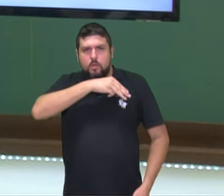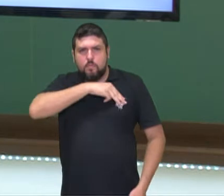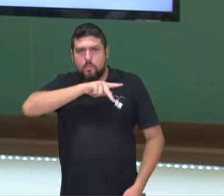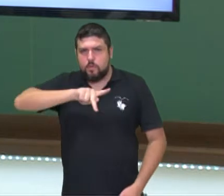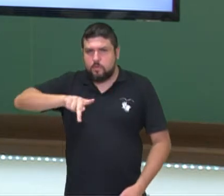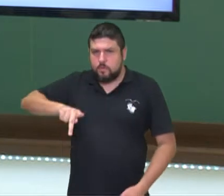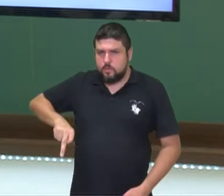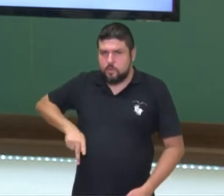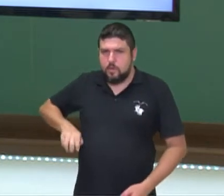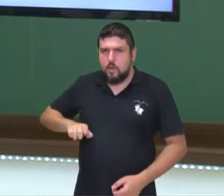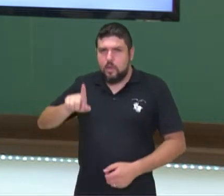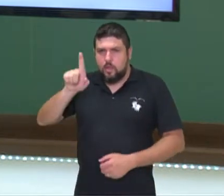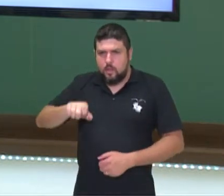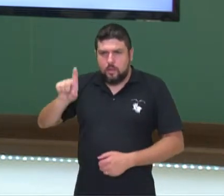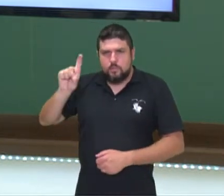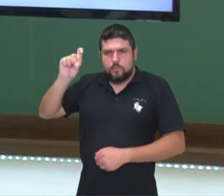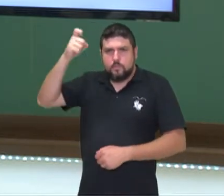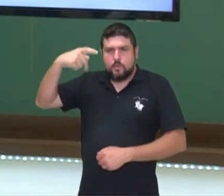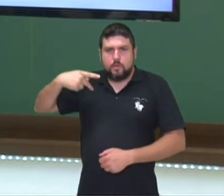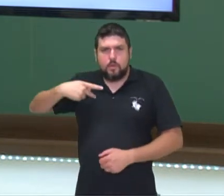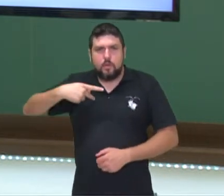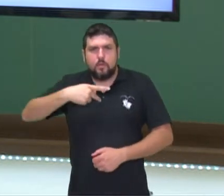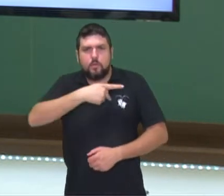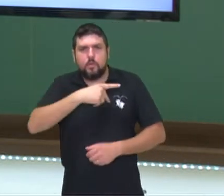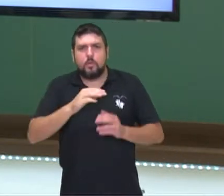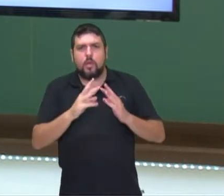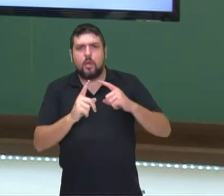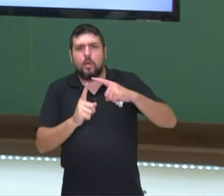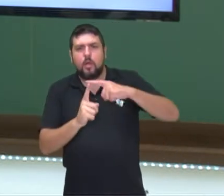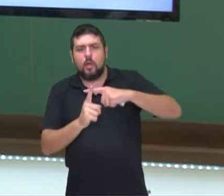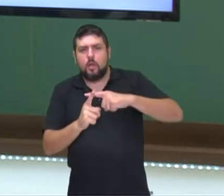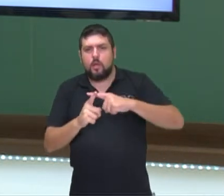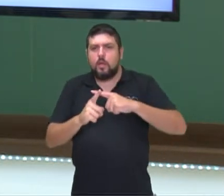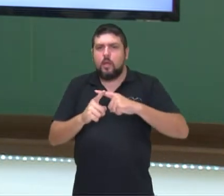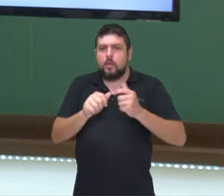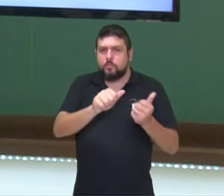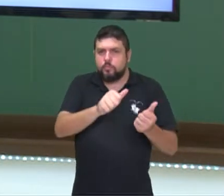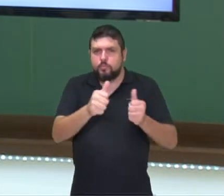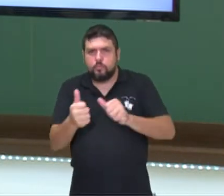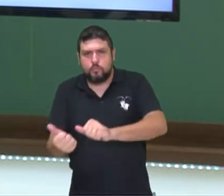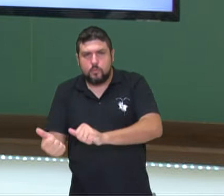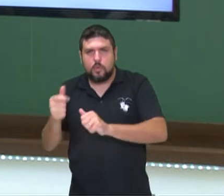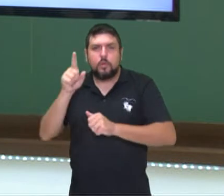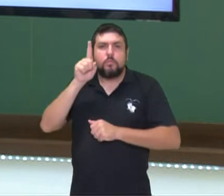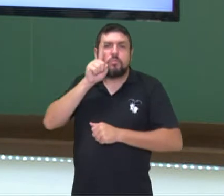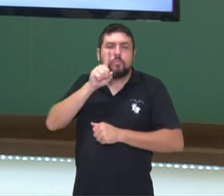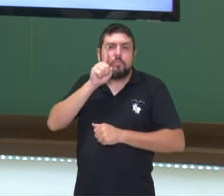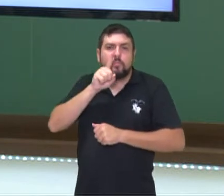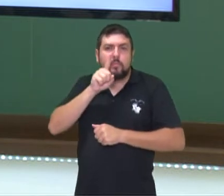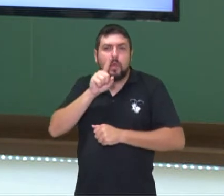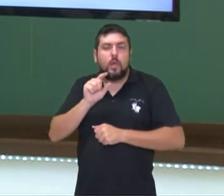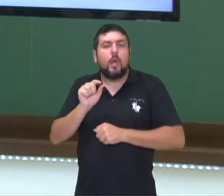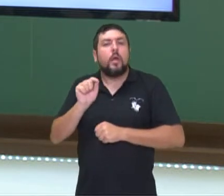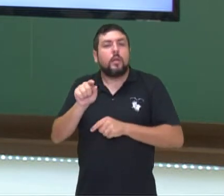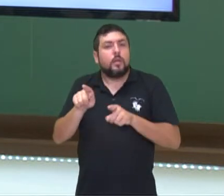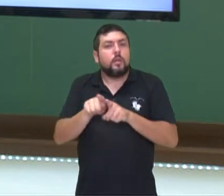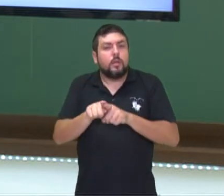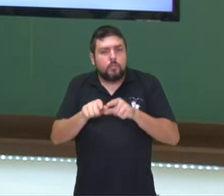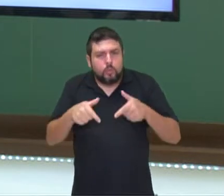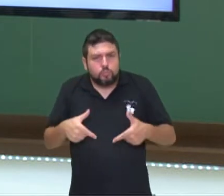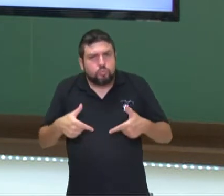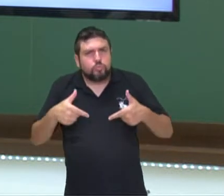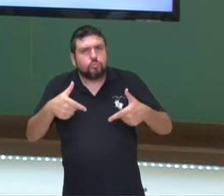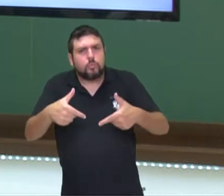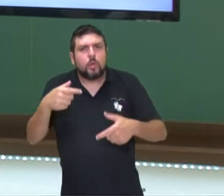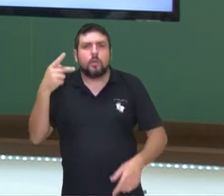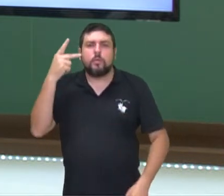Igreja Batista nos Estados Unidos e ativista político. Então tinha uma ação política muito forte na sua